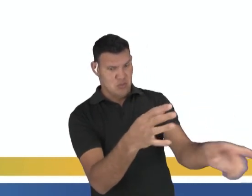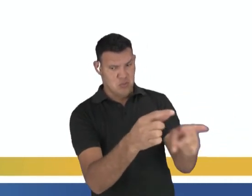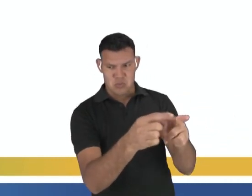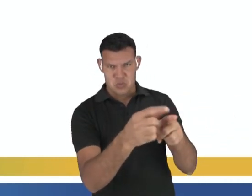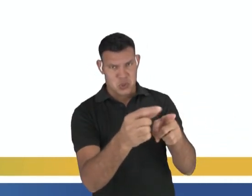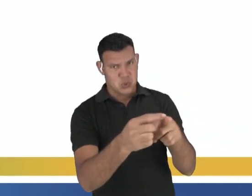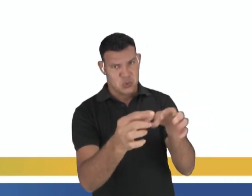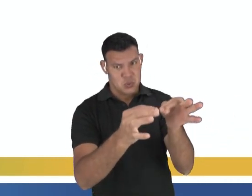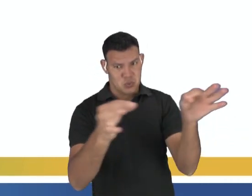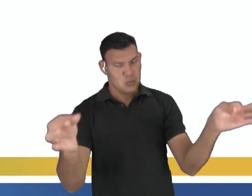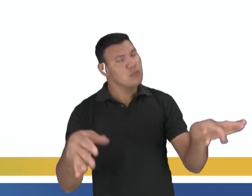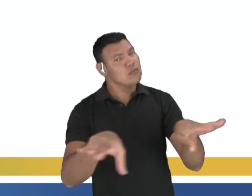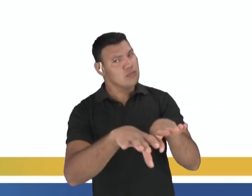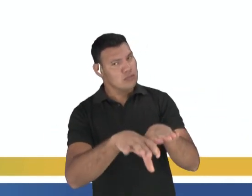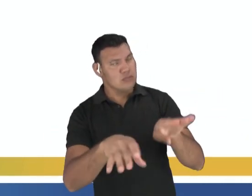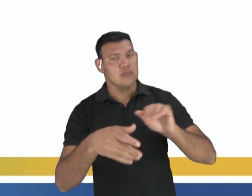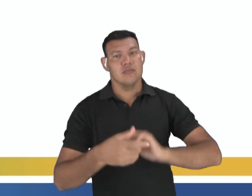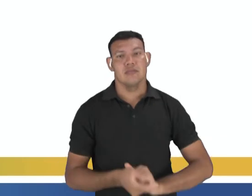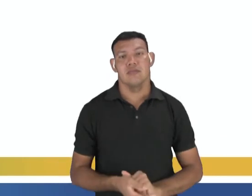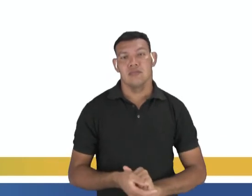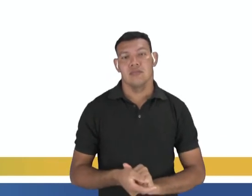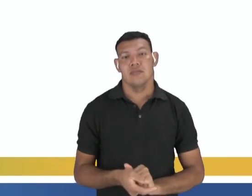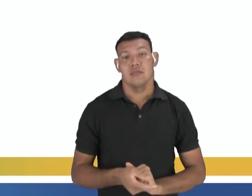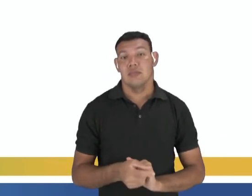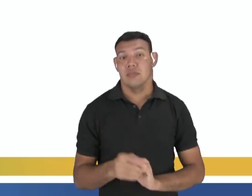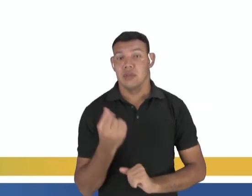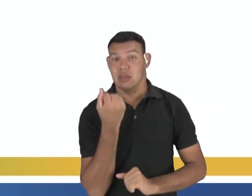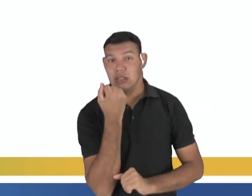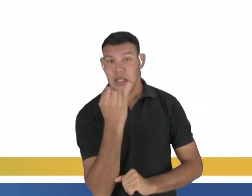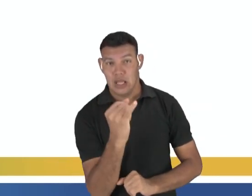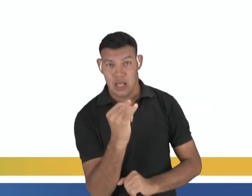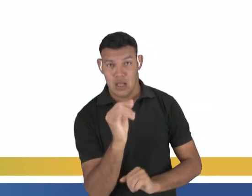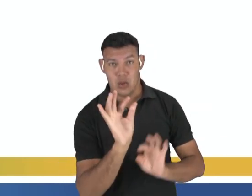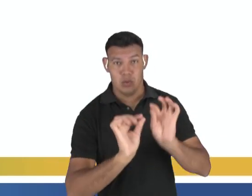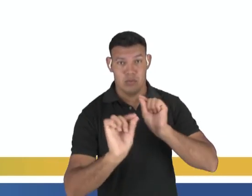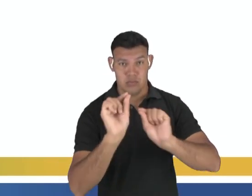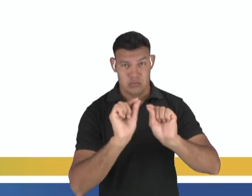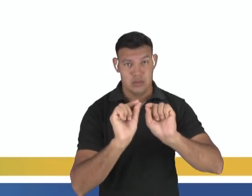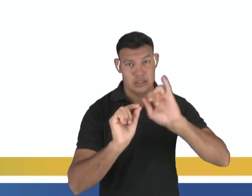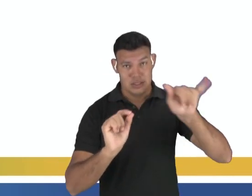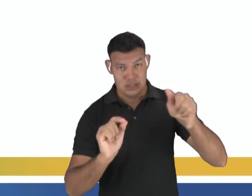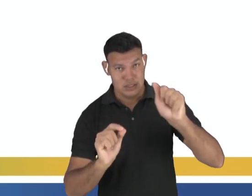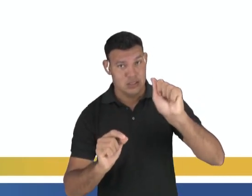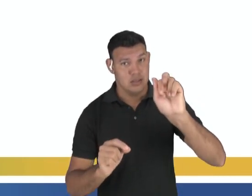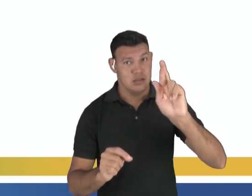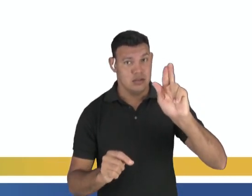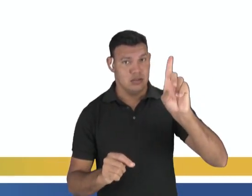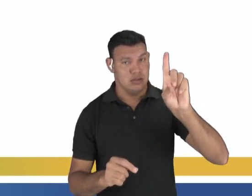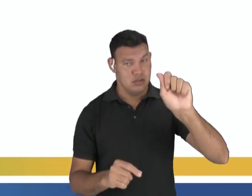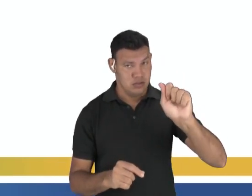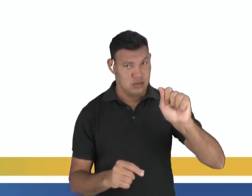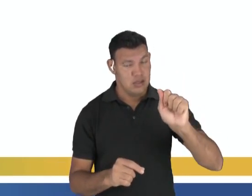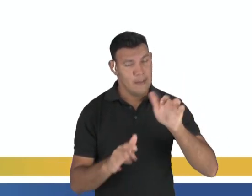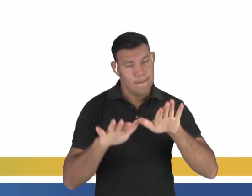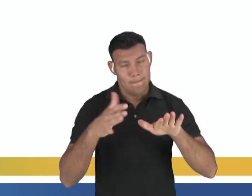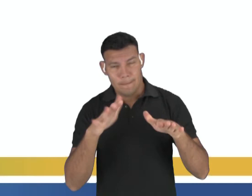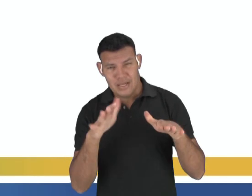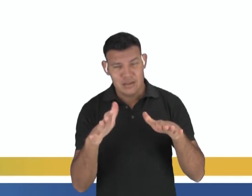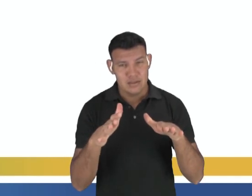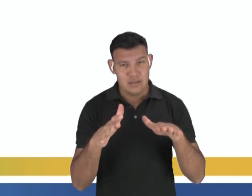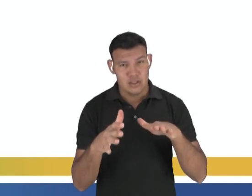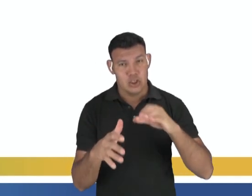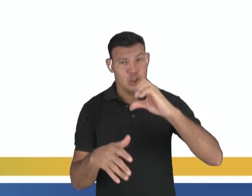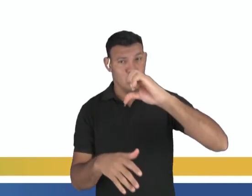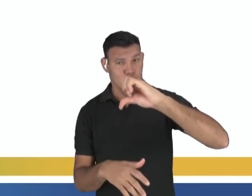uma nova medida de comprimento bom então vamos lá se nada questão fala que uma jarda Vale